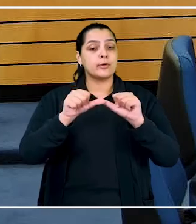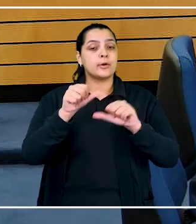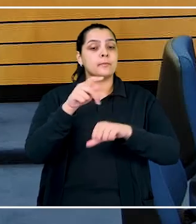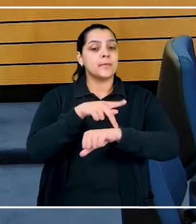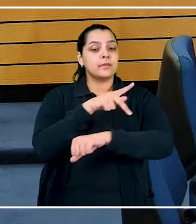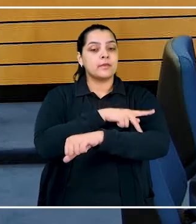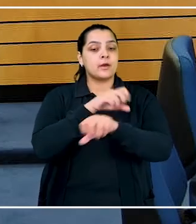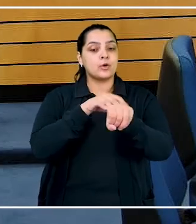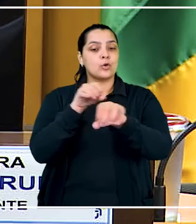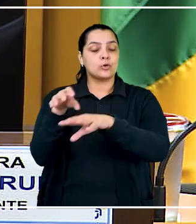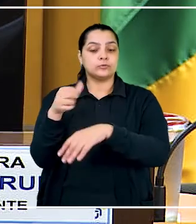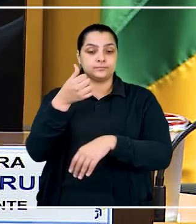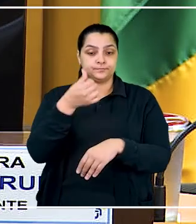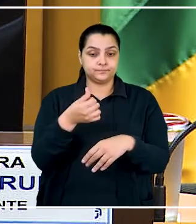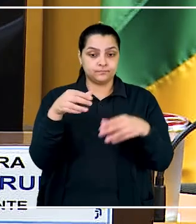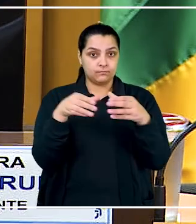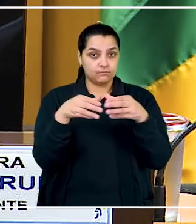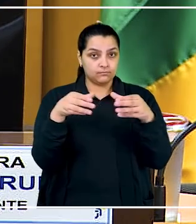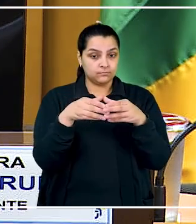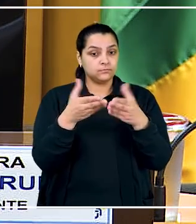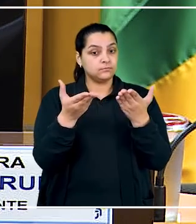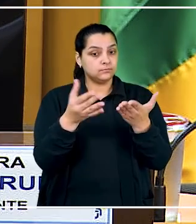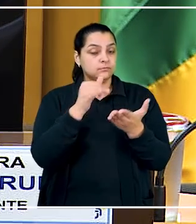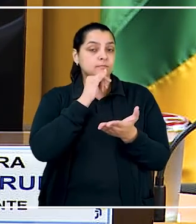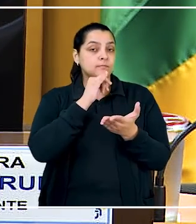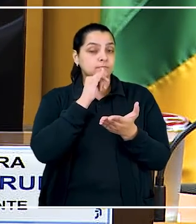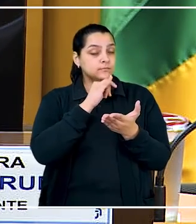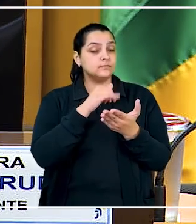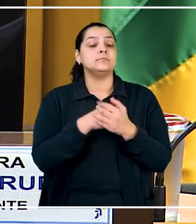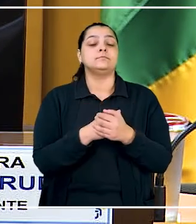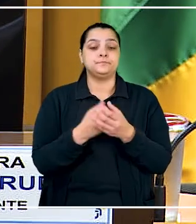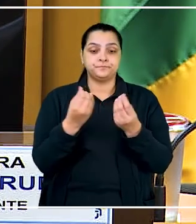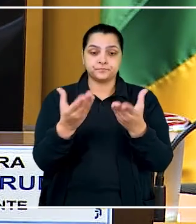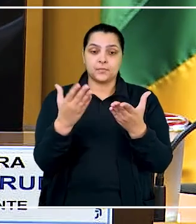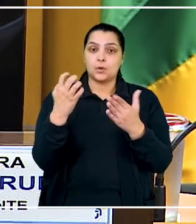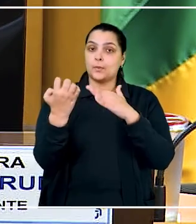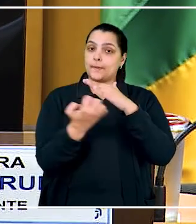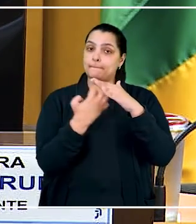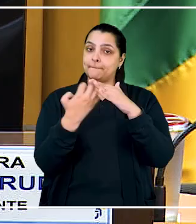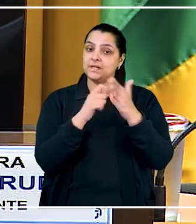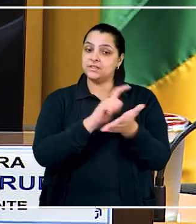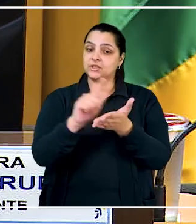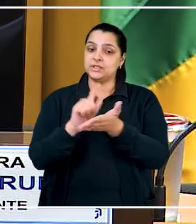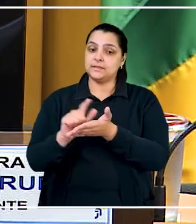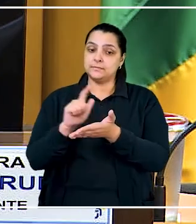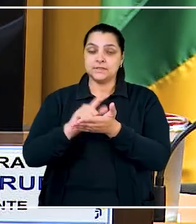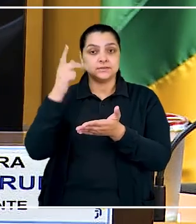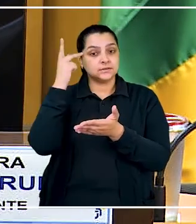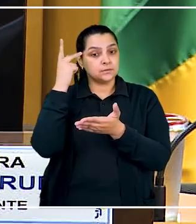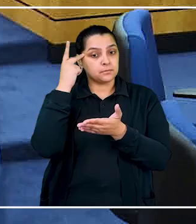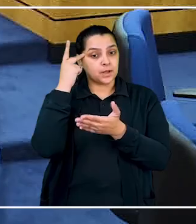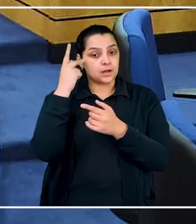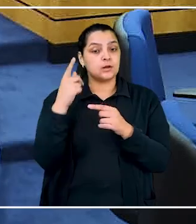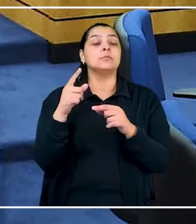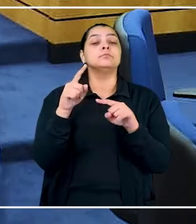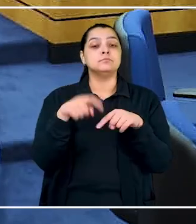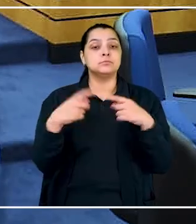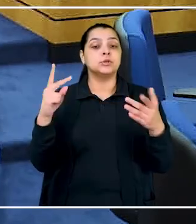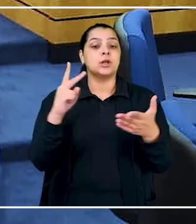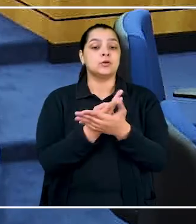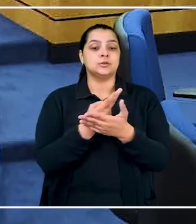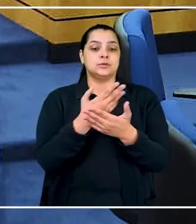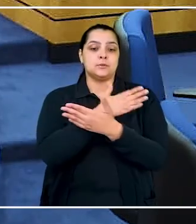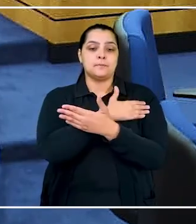também pedagógico. A 6ª turma do TST, por exemplo, responsabilizou uma empresa de limpeza de São Paulo por